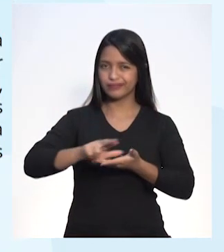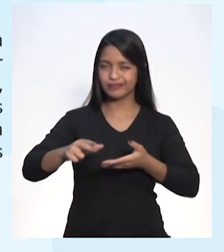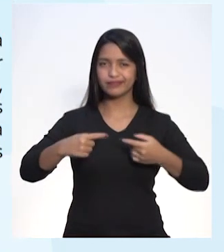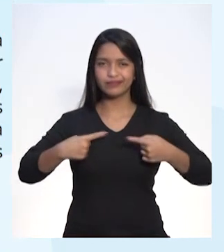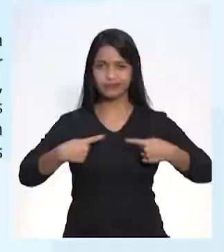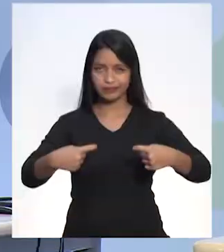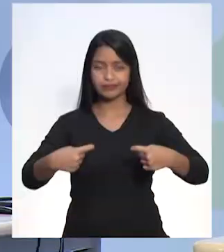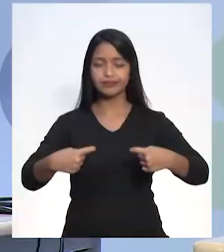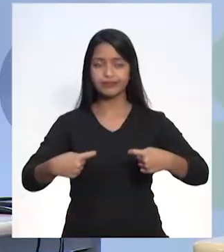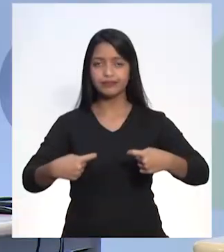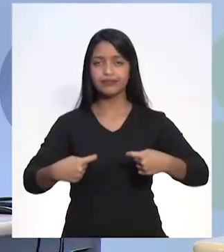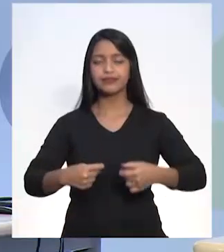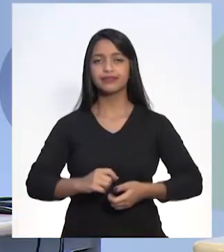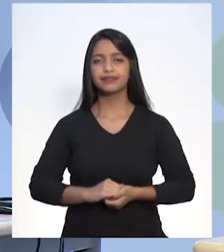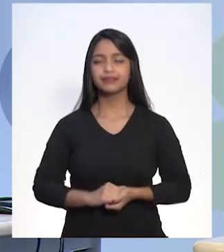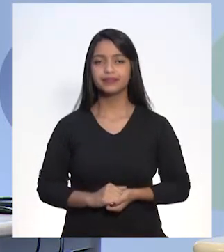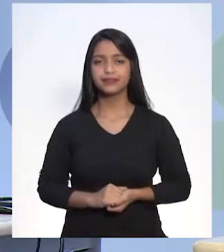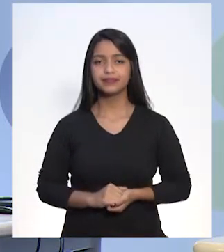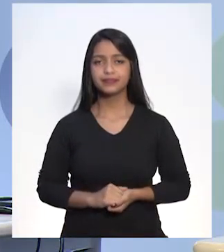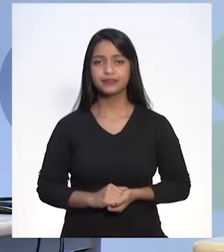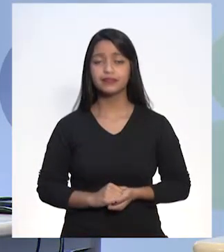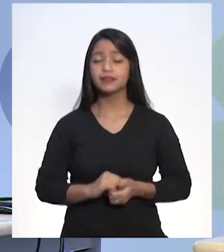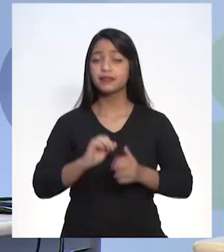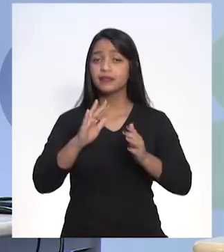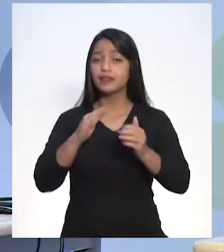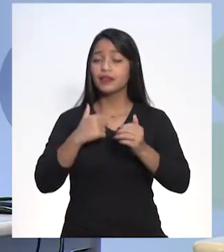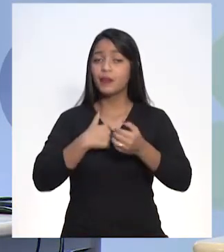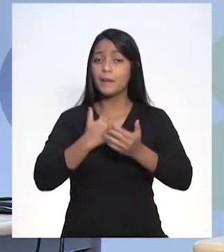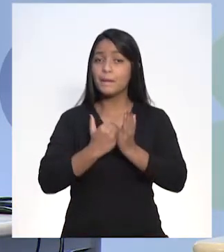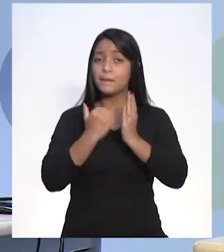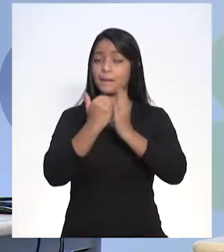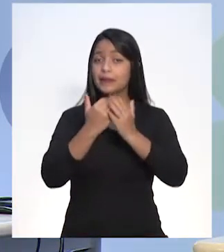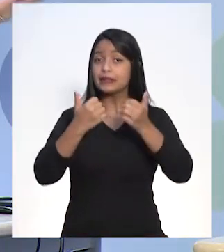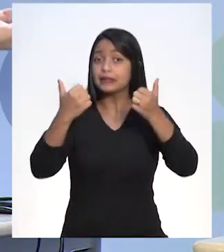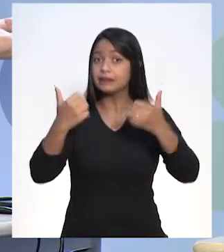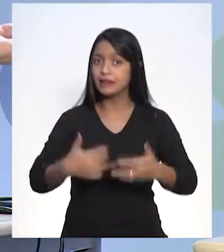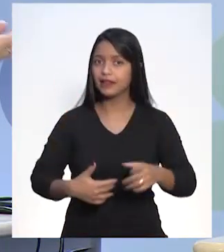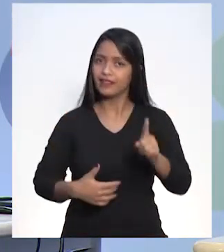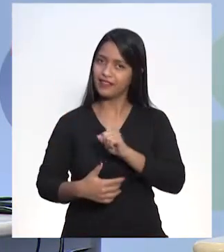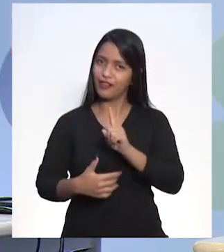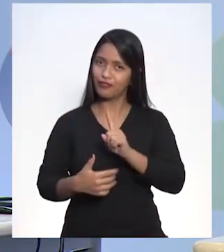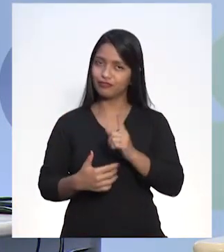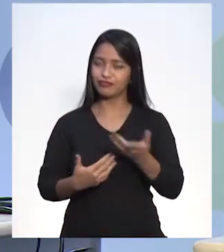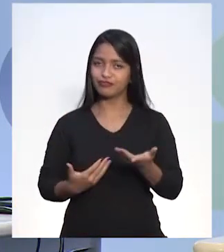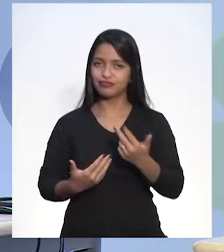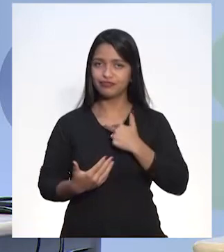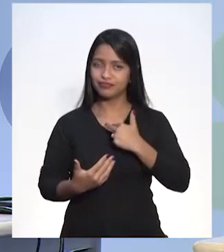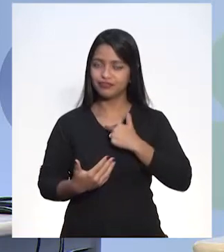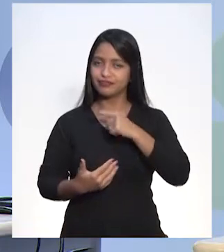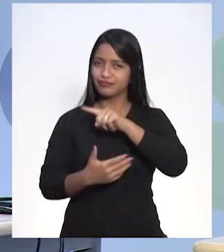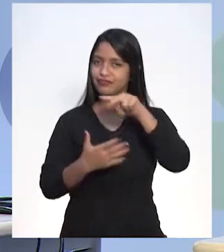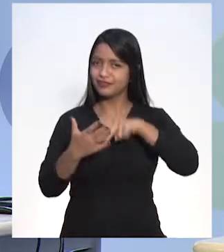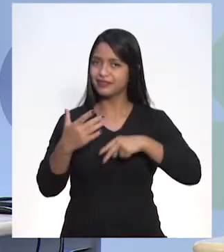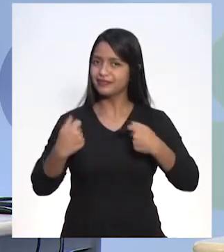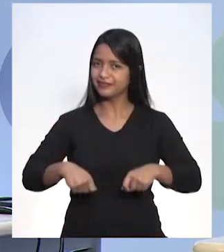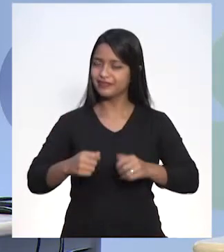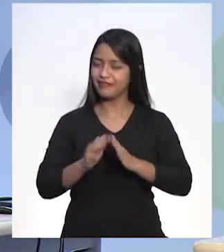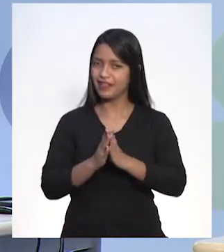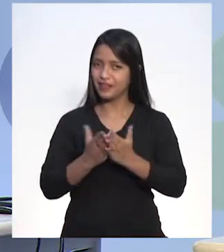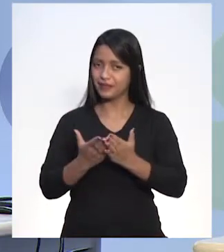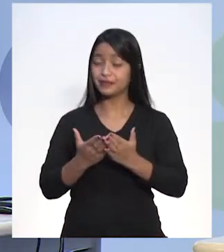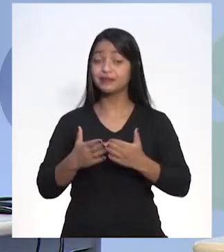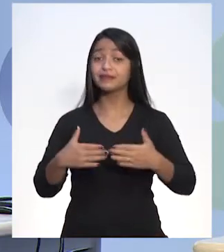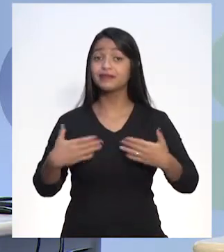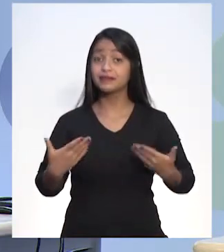Montecchio e os... Capuleto. Capuleto, obrigada. Né? Então, tinha Obrigada, essas 2 gente. casas aí. E aí, na formosa Verona,